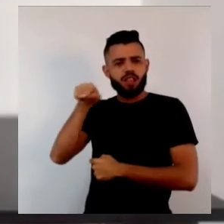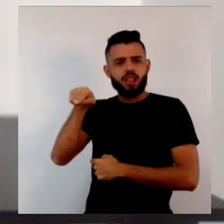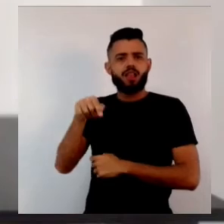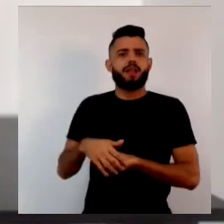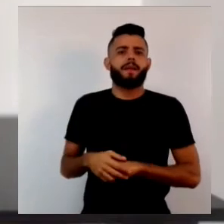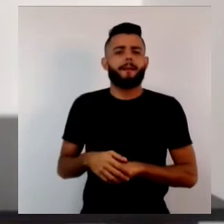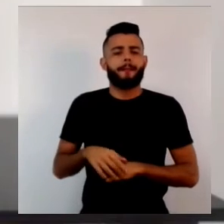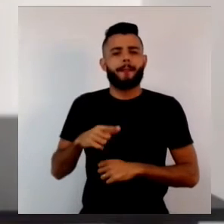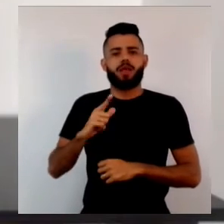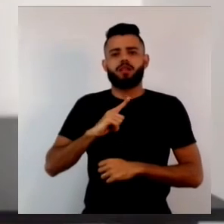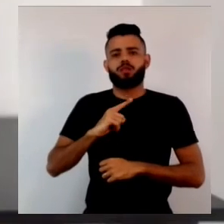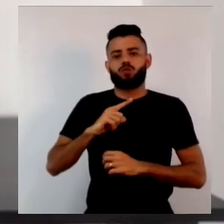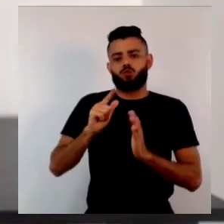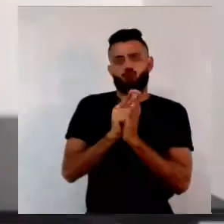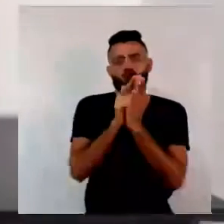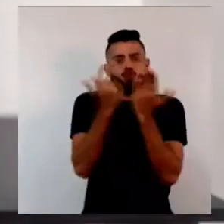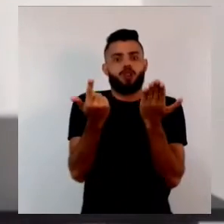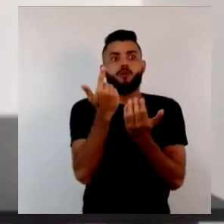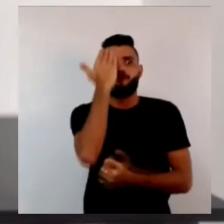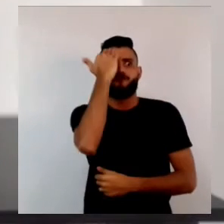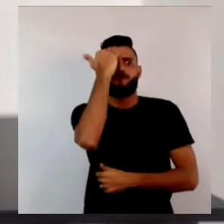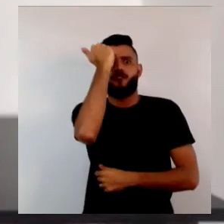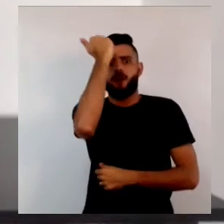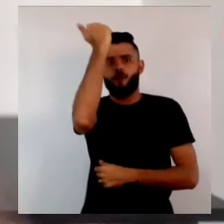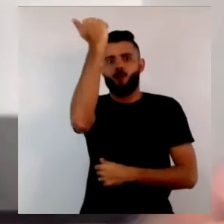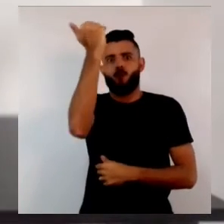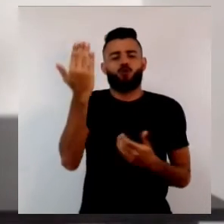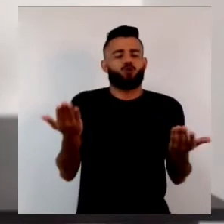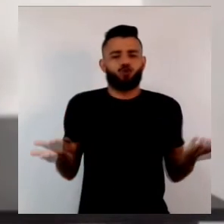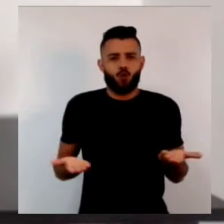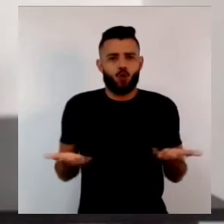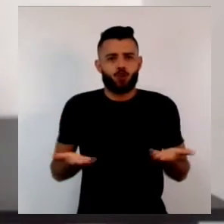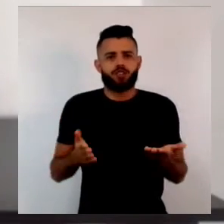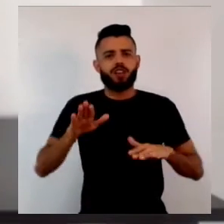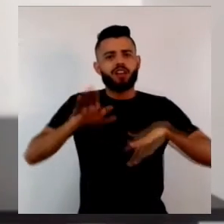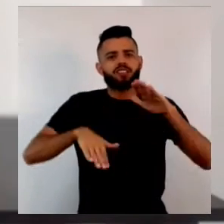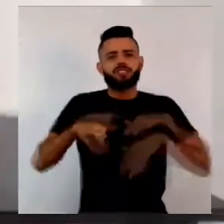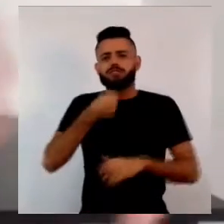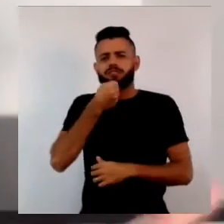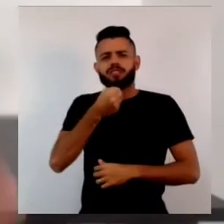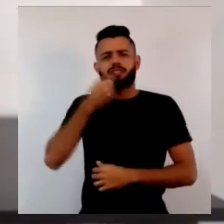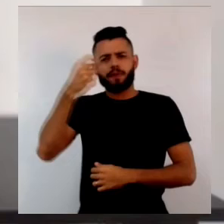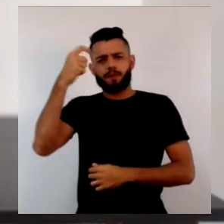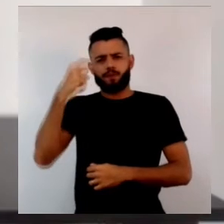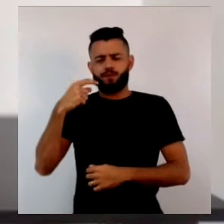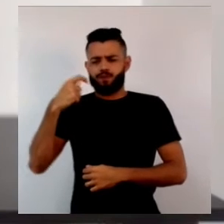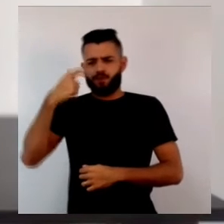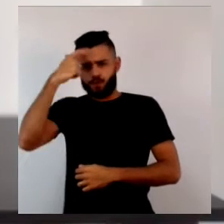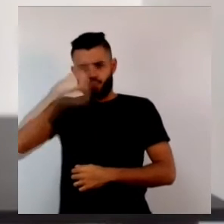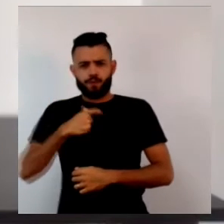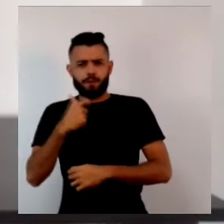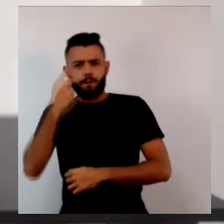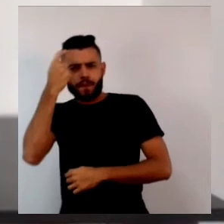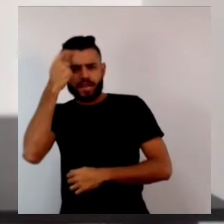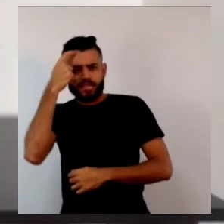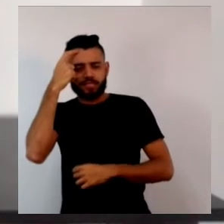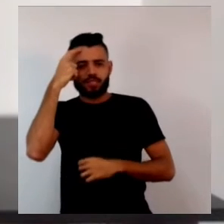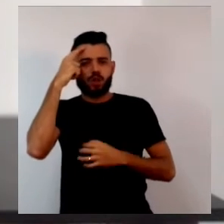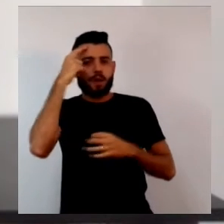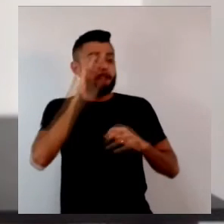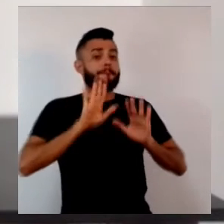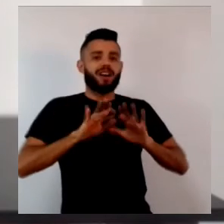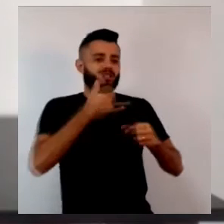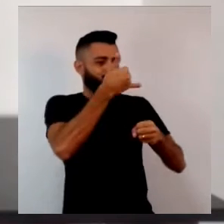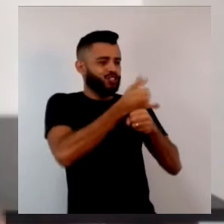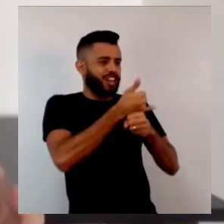muito grande. Hoje em dia, muitas vezes o reportariado pensa uma coisa, o chefe pensa outra. Muito, bem clássico isso, né? Em redações brasileiras. Então,